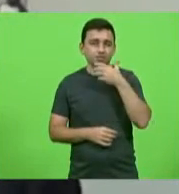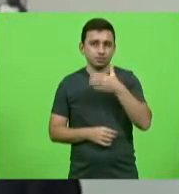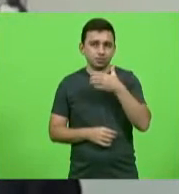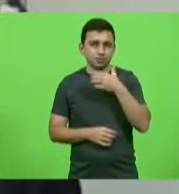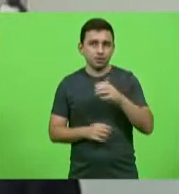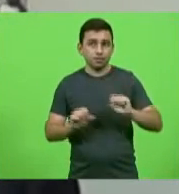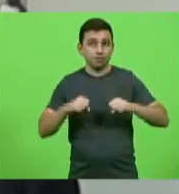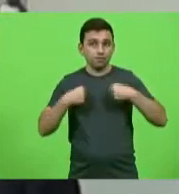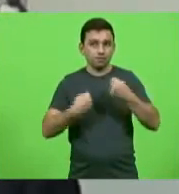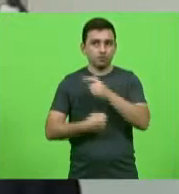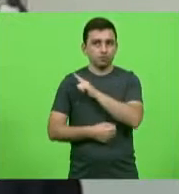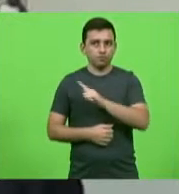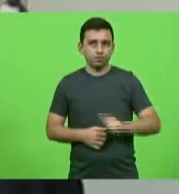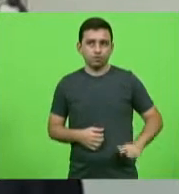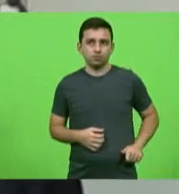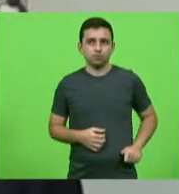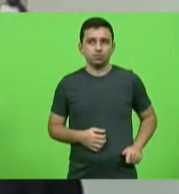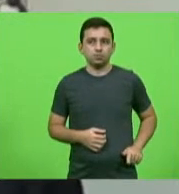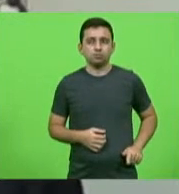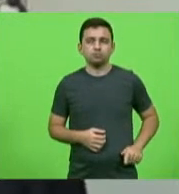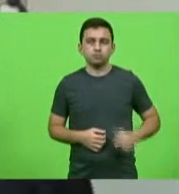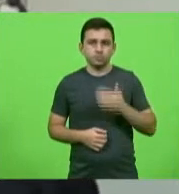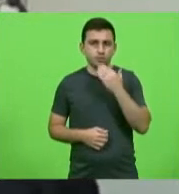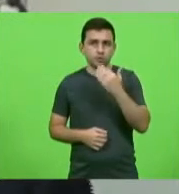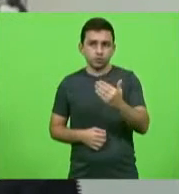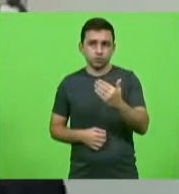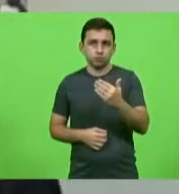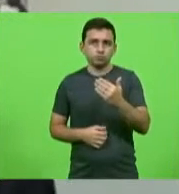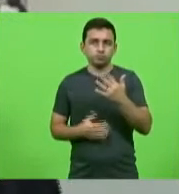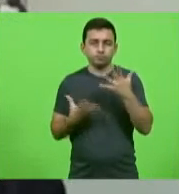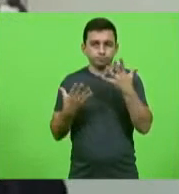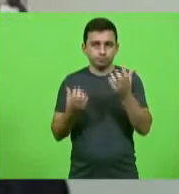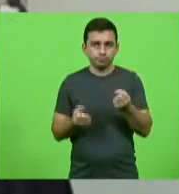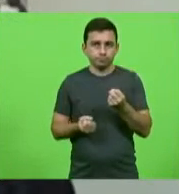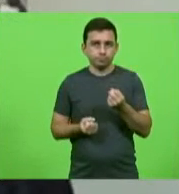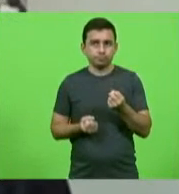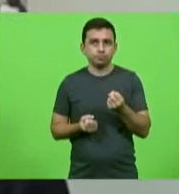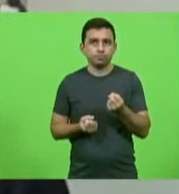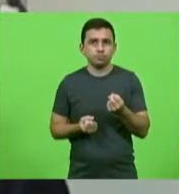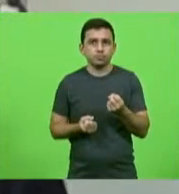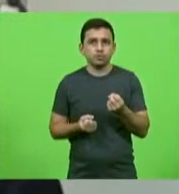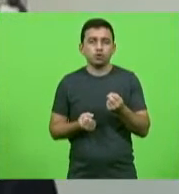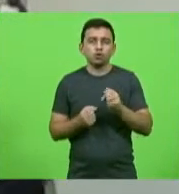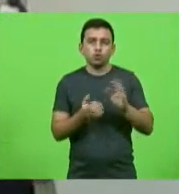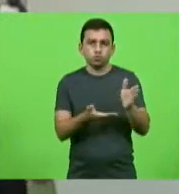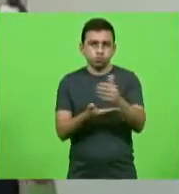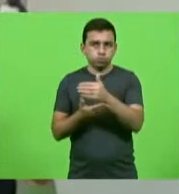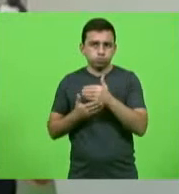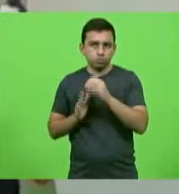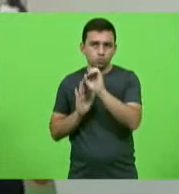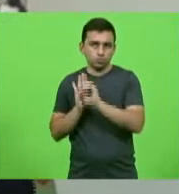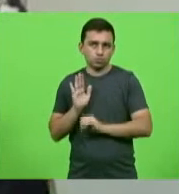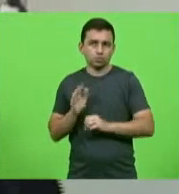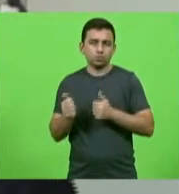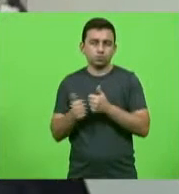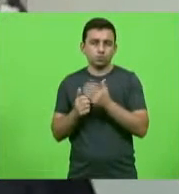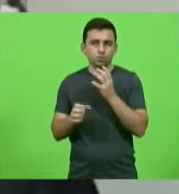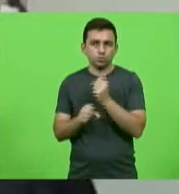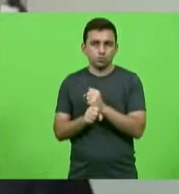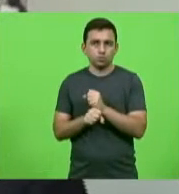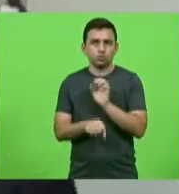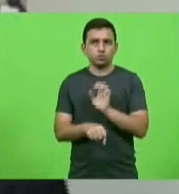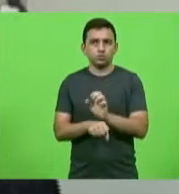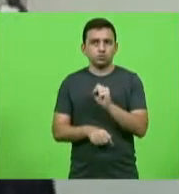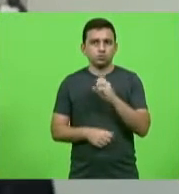2020, a defesa do governador do Estado peticionou o requerimento à juntada de ofício do Tribunal de Contas do Estado de